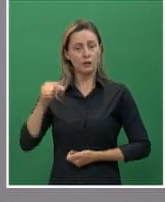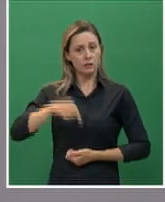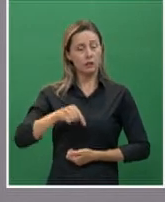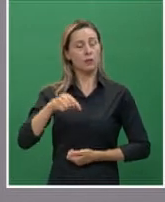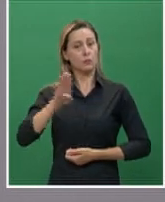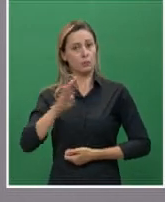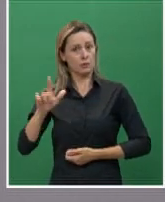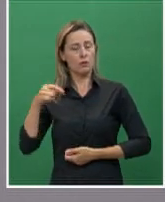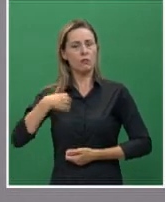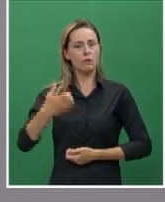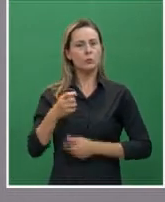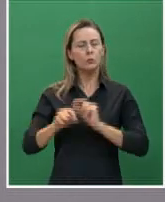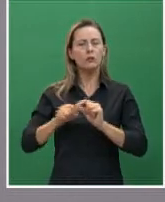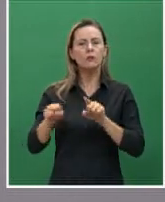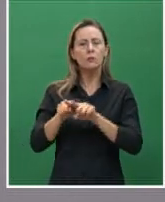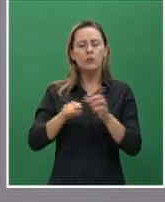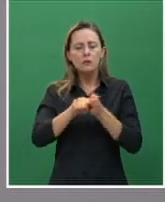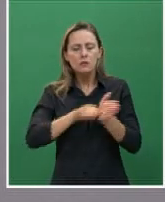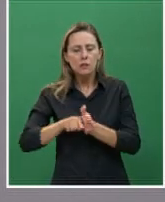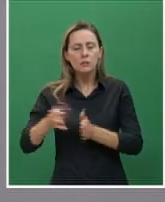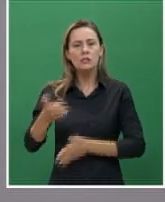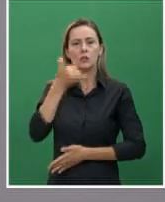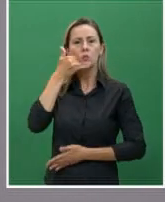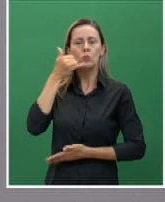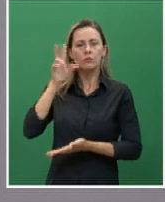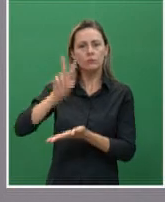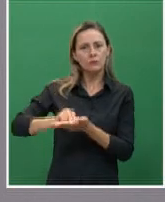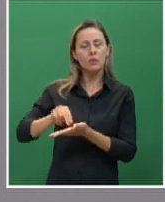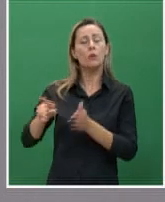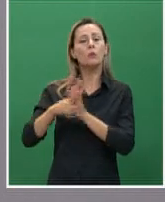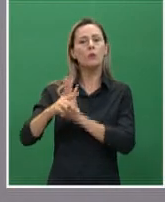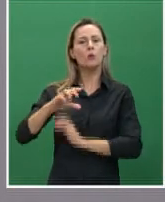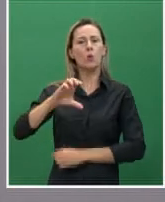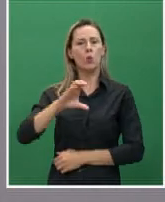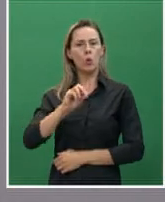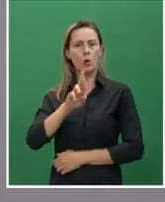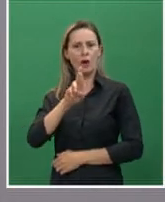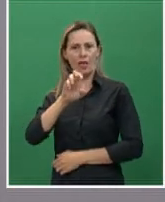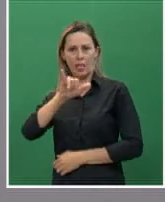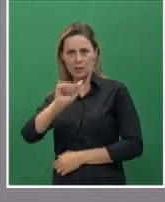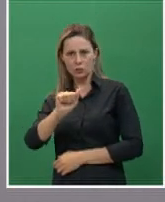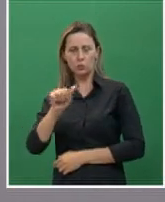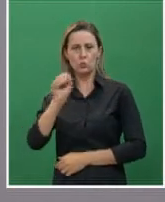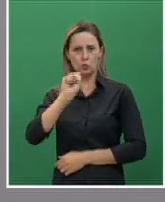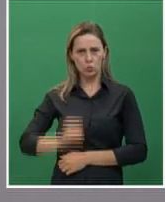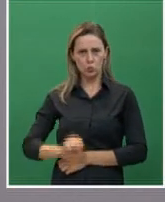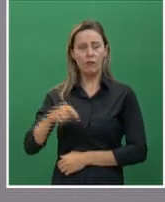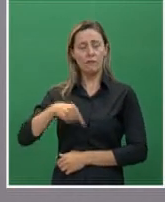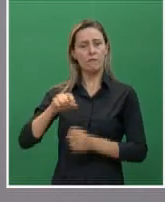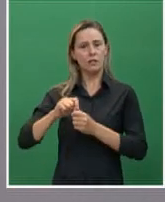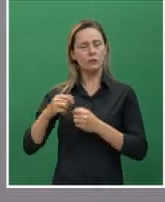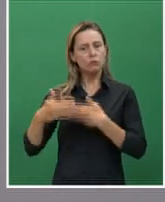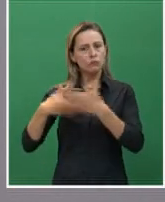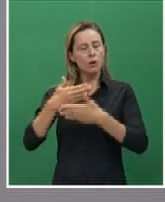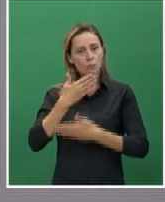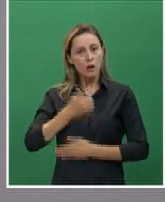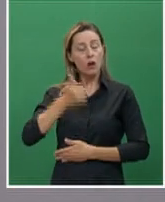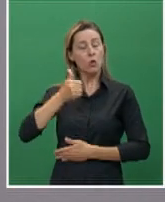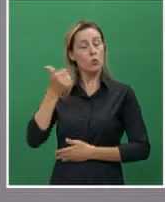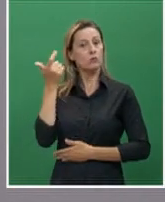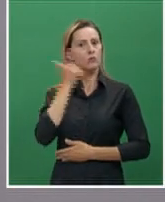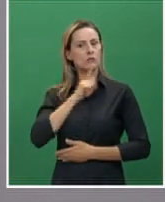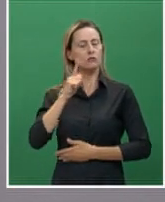própria questão da tecnologia utilizando o telefone celular com uma Coreia do Sul fez por exemplo um grande e com grande sucesso né aonde você